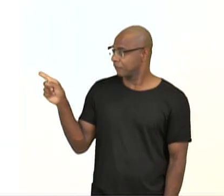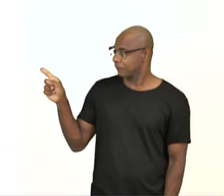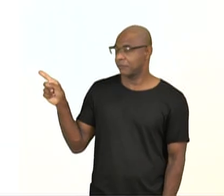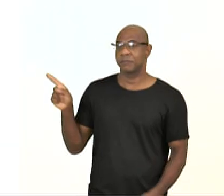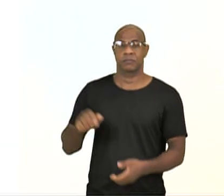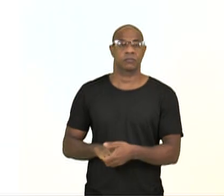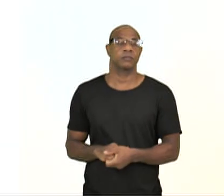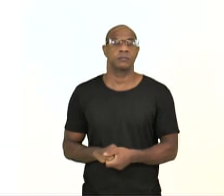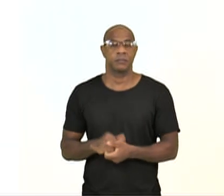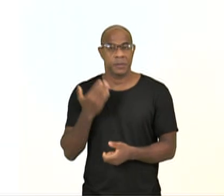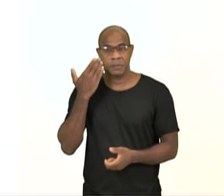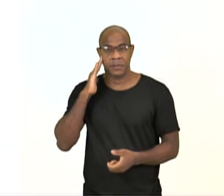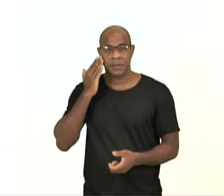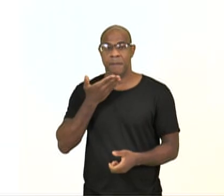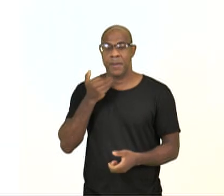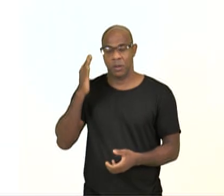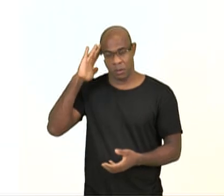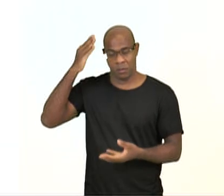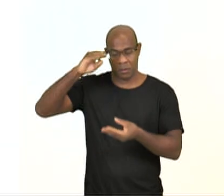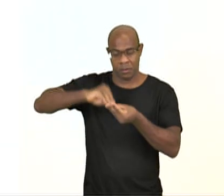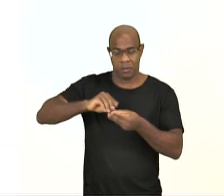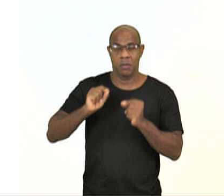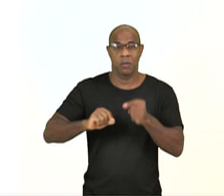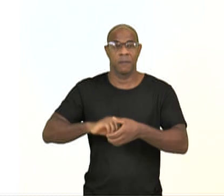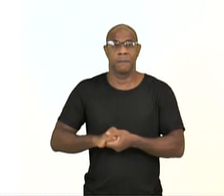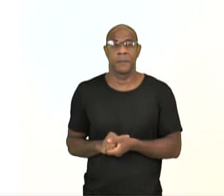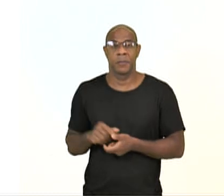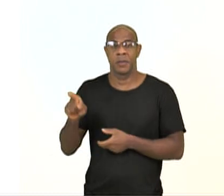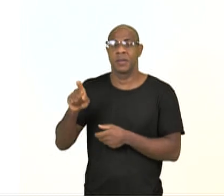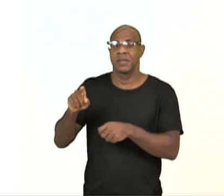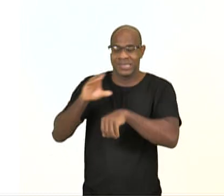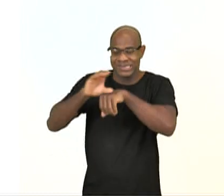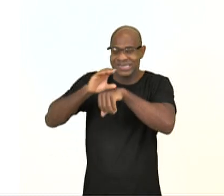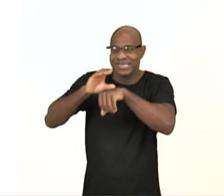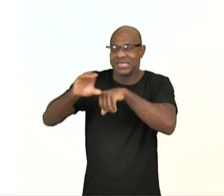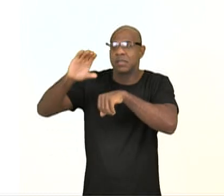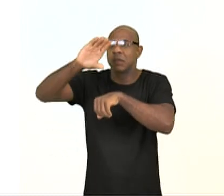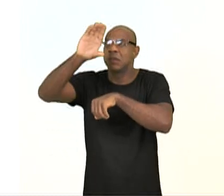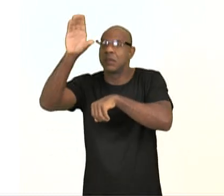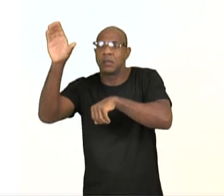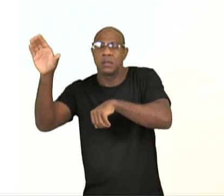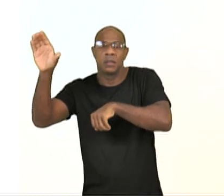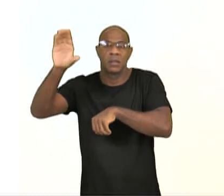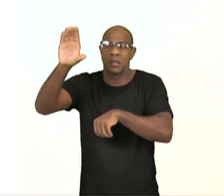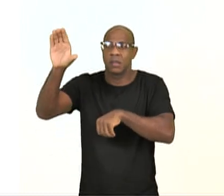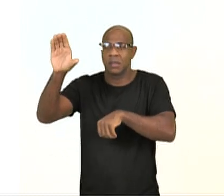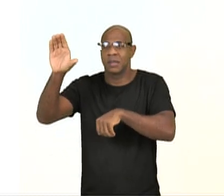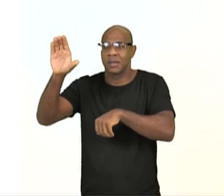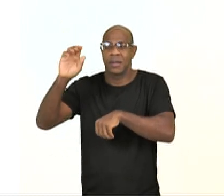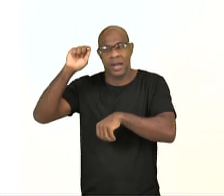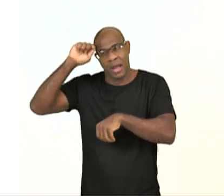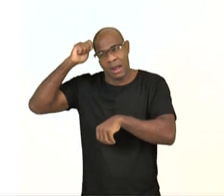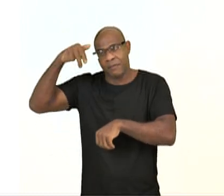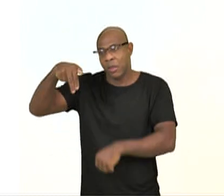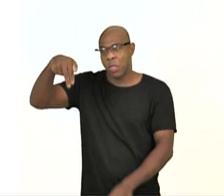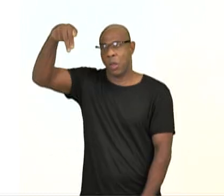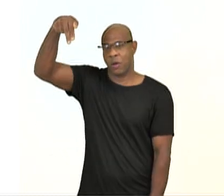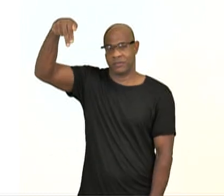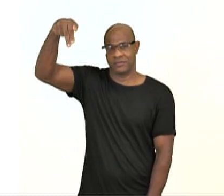gente entender melhor, observa, toda essa parte cinza é chamada de África do Norte,